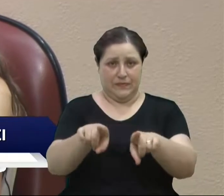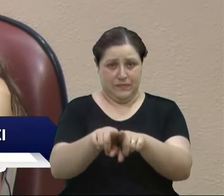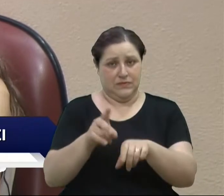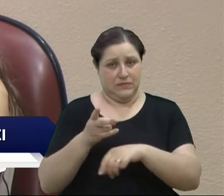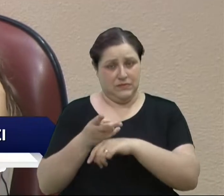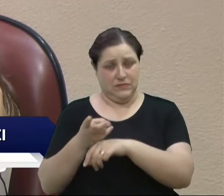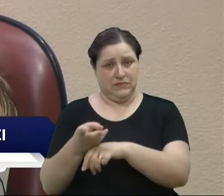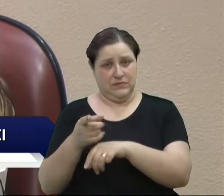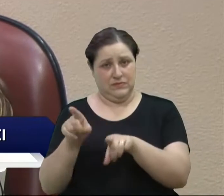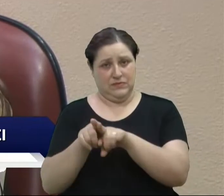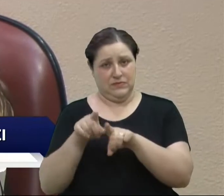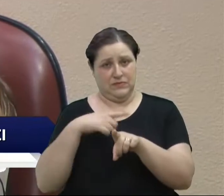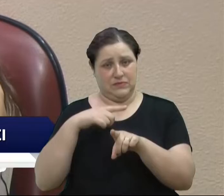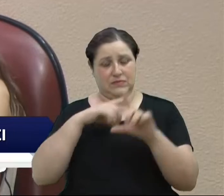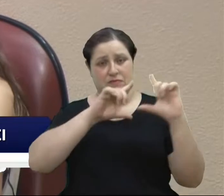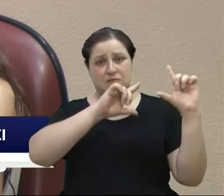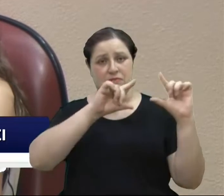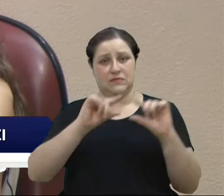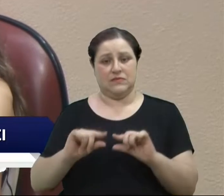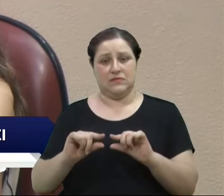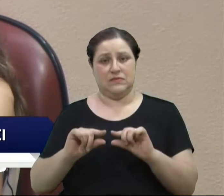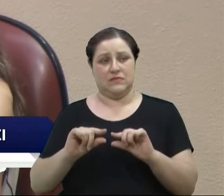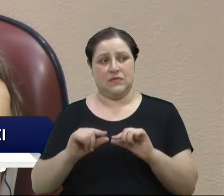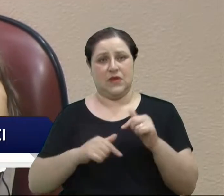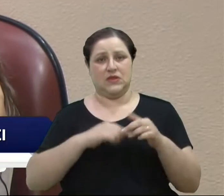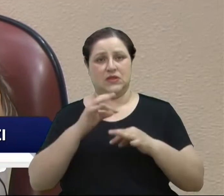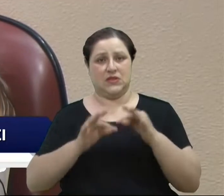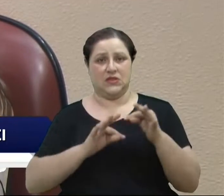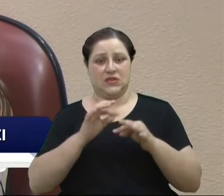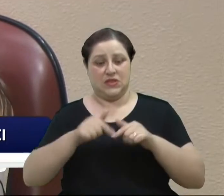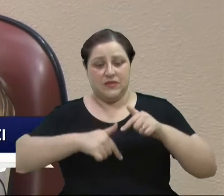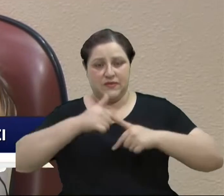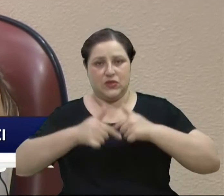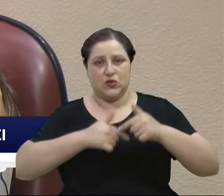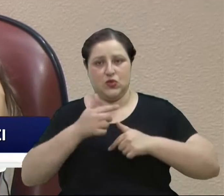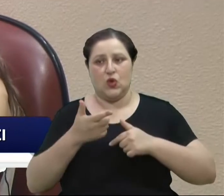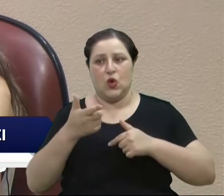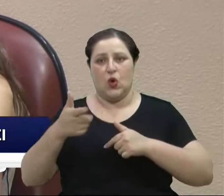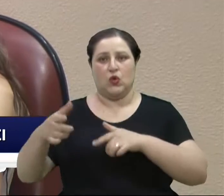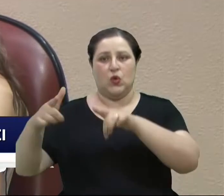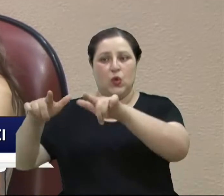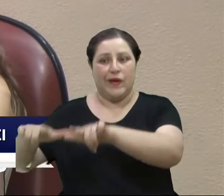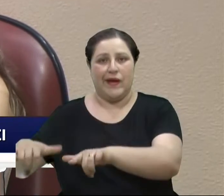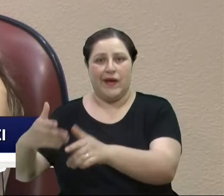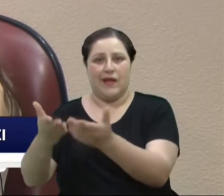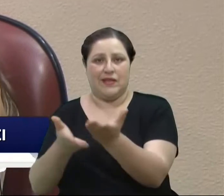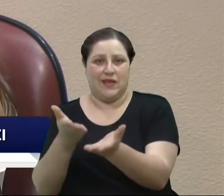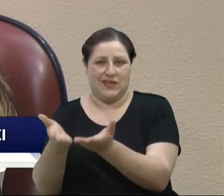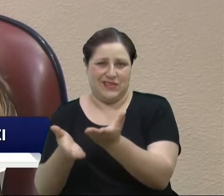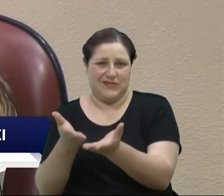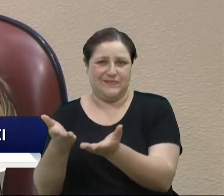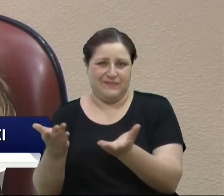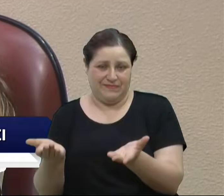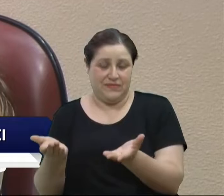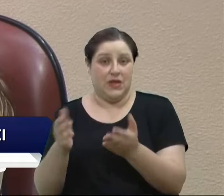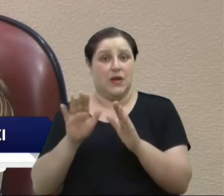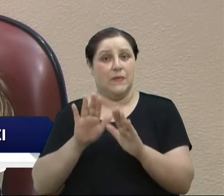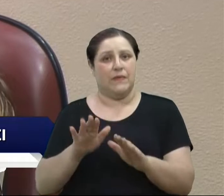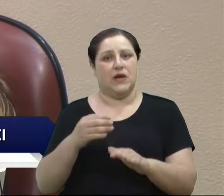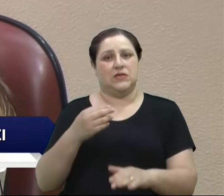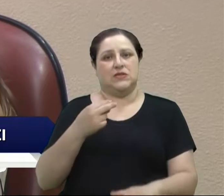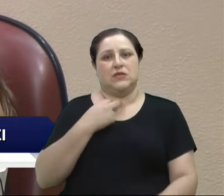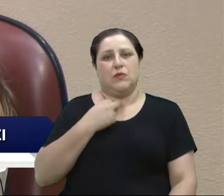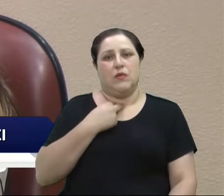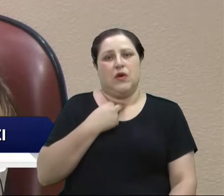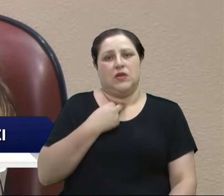de redução de oferta de serviços por parte de outros prestadores. Mas nós não podemos esmorecer